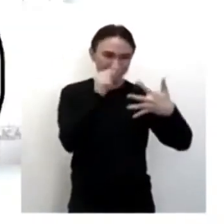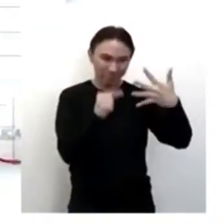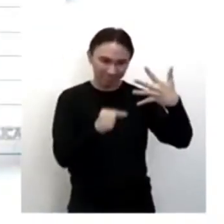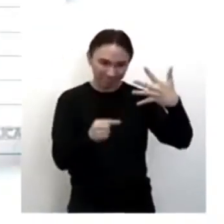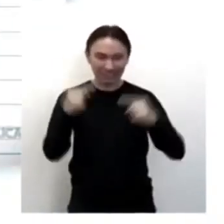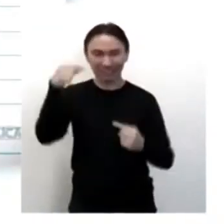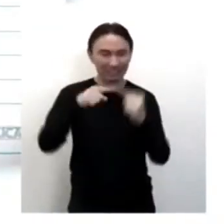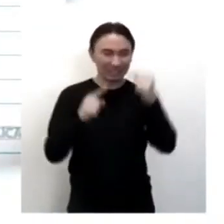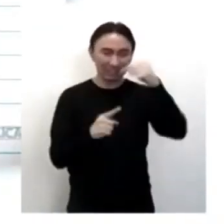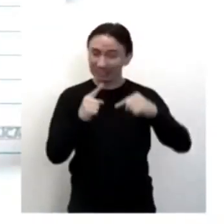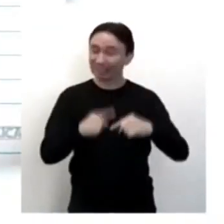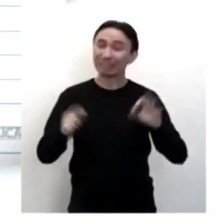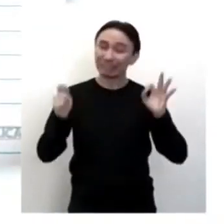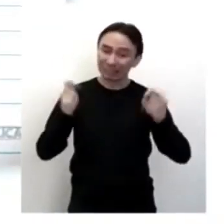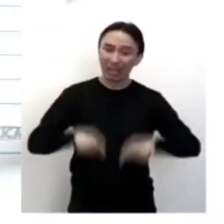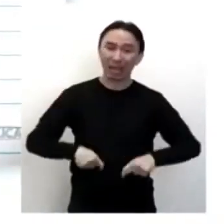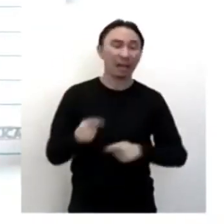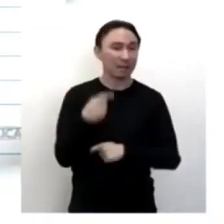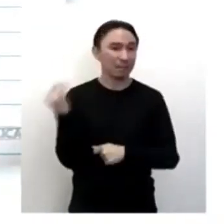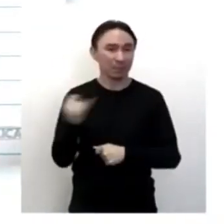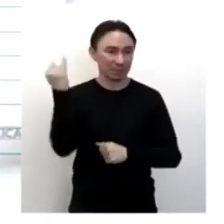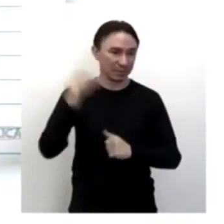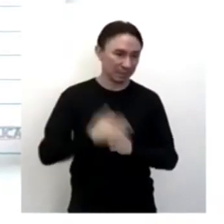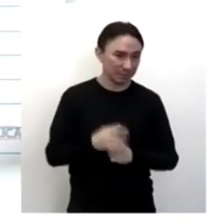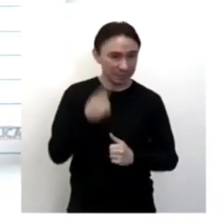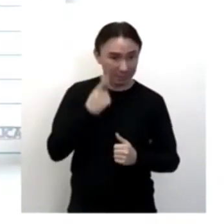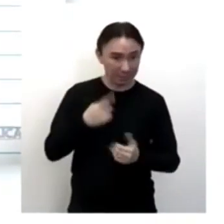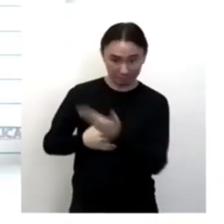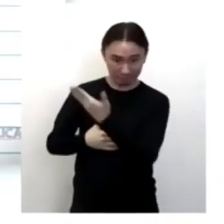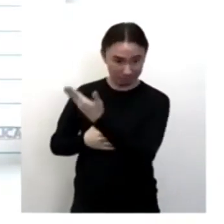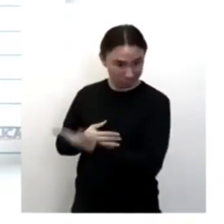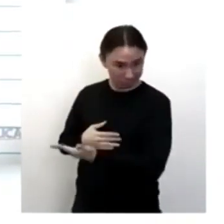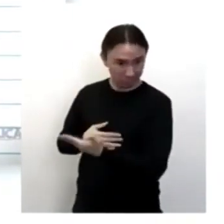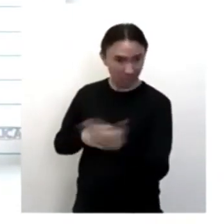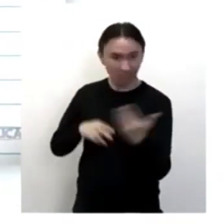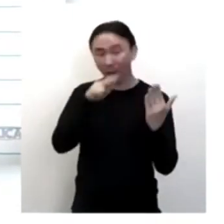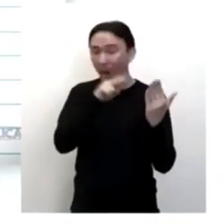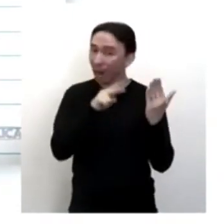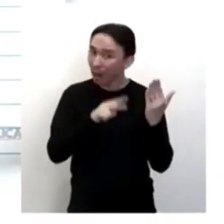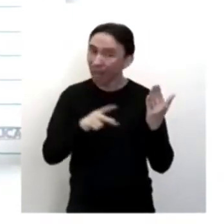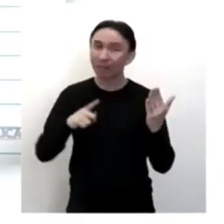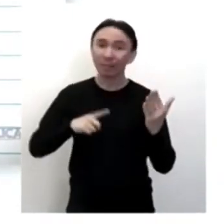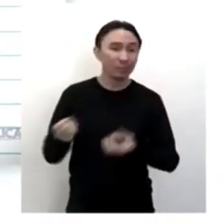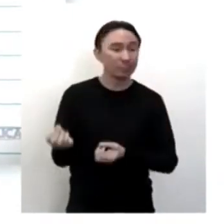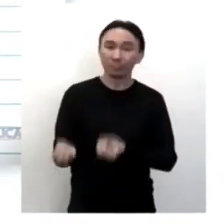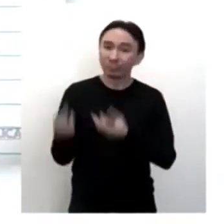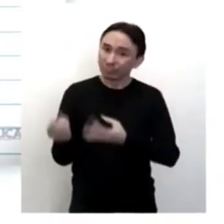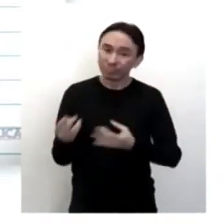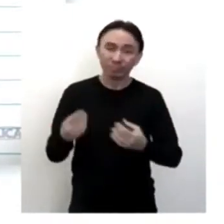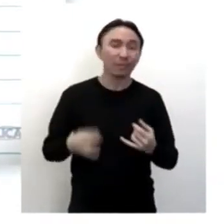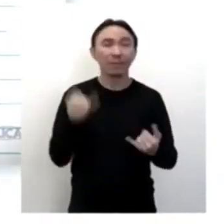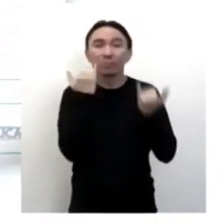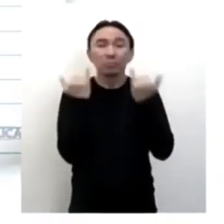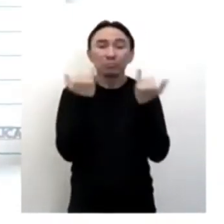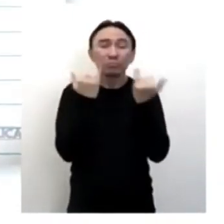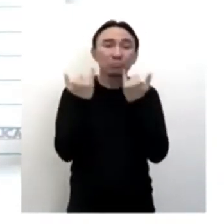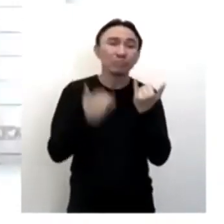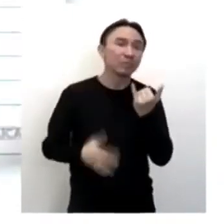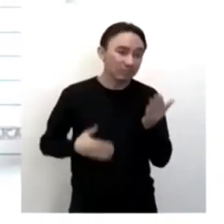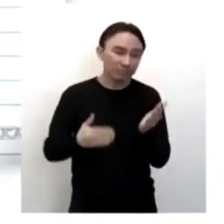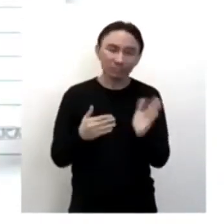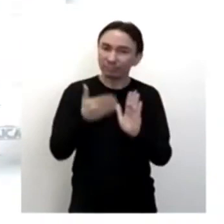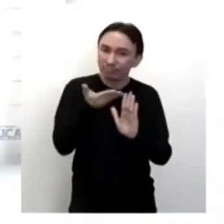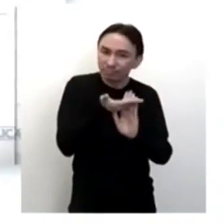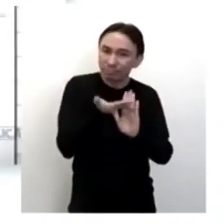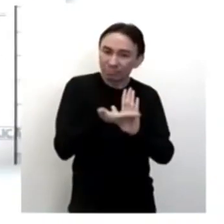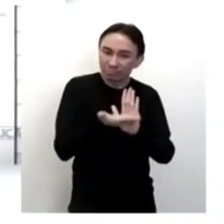apresentados. Não deixe de conferir a publicação. Nela você encontrará muitos dados e informações divididas de maneira didática, contendo ainda